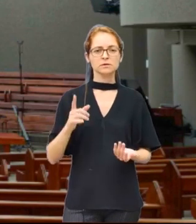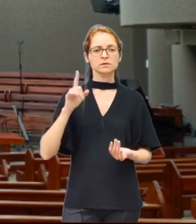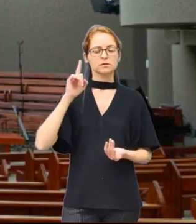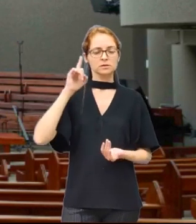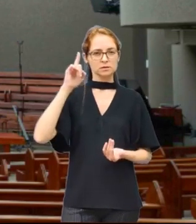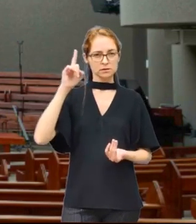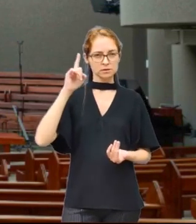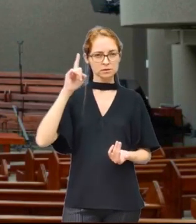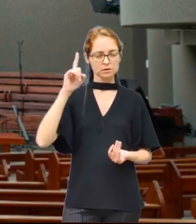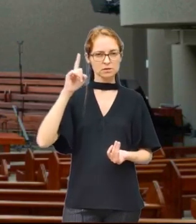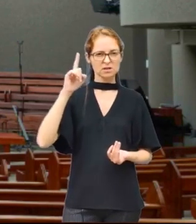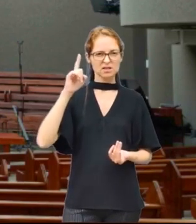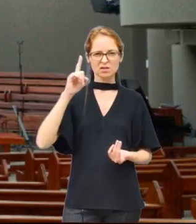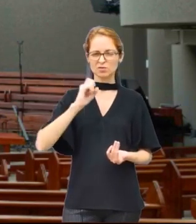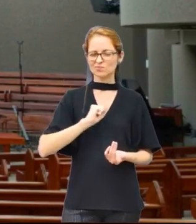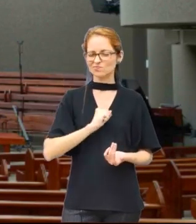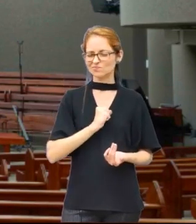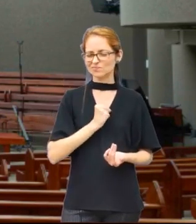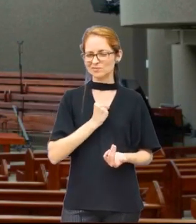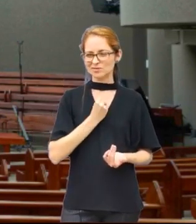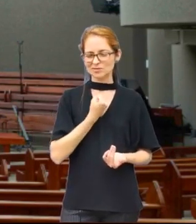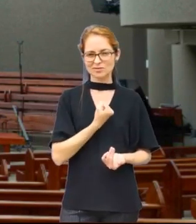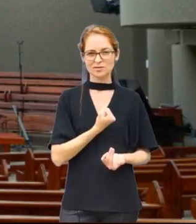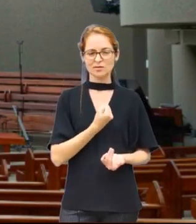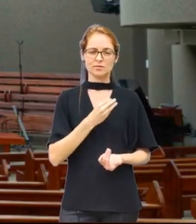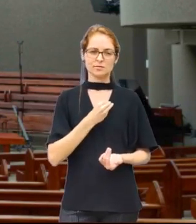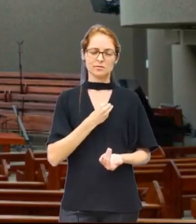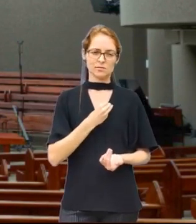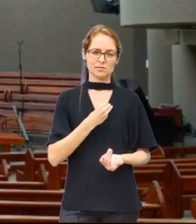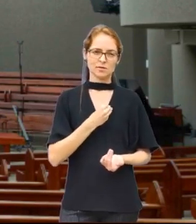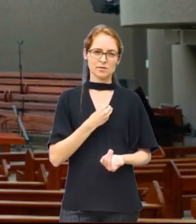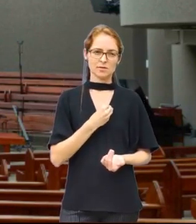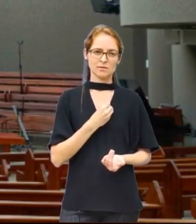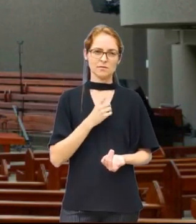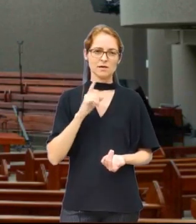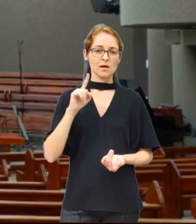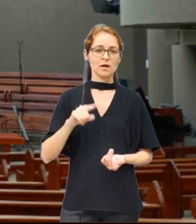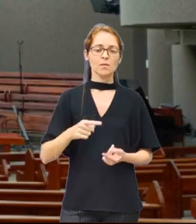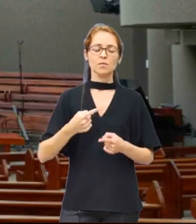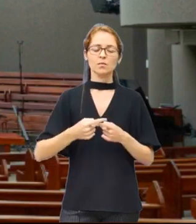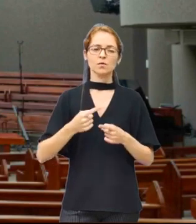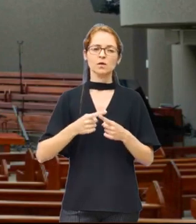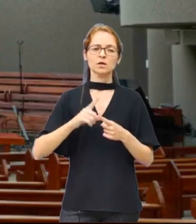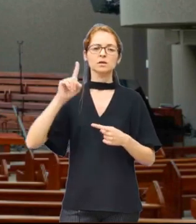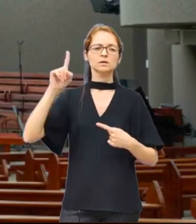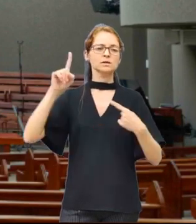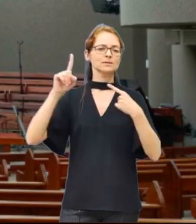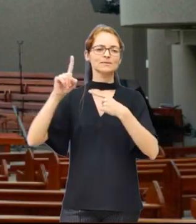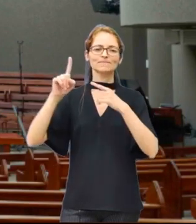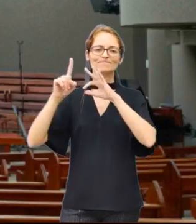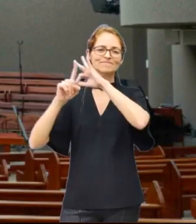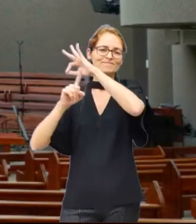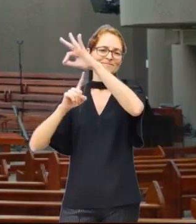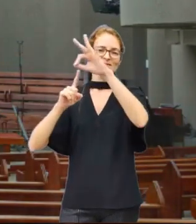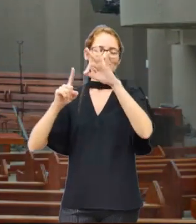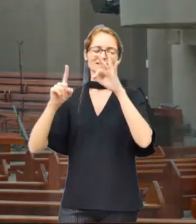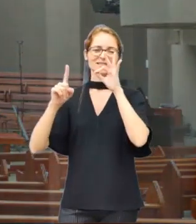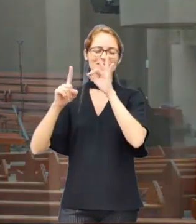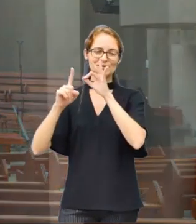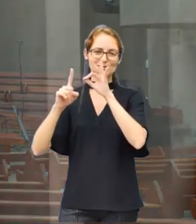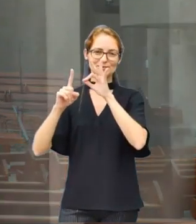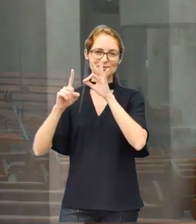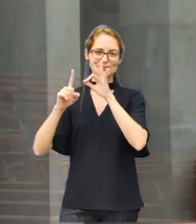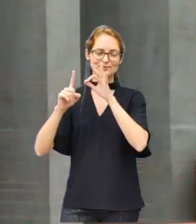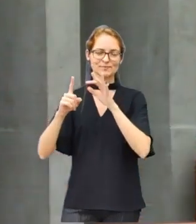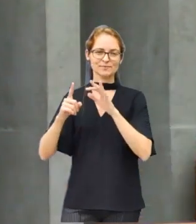completamente avessa de Deus ao pecado é justamente por quem Ele é, Deus Santo.